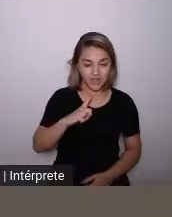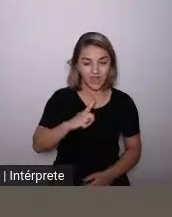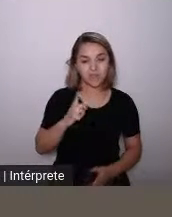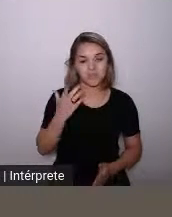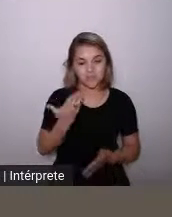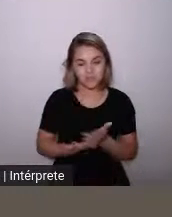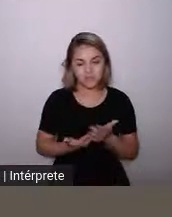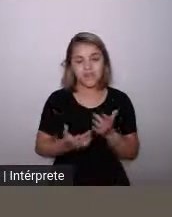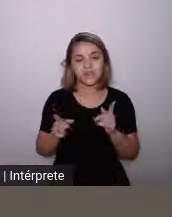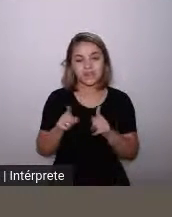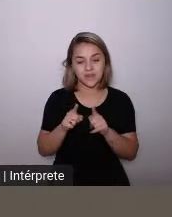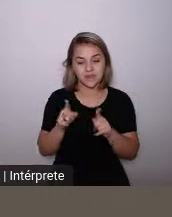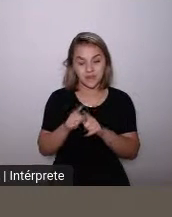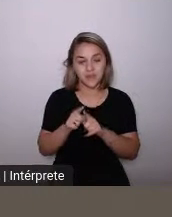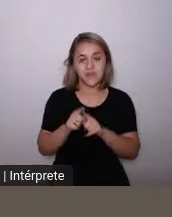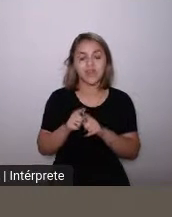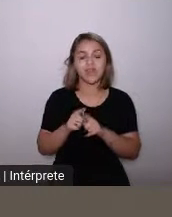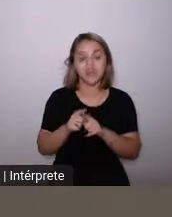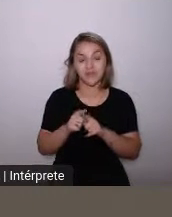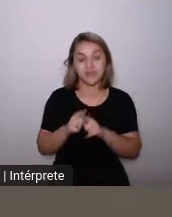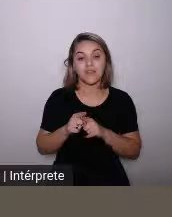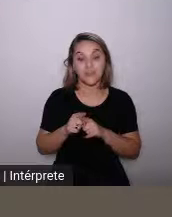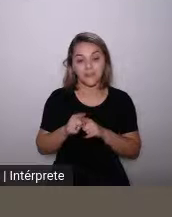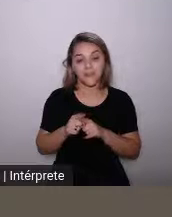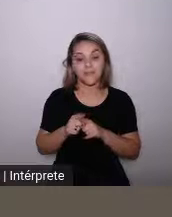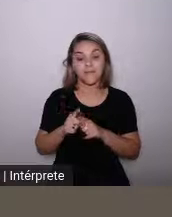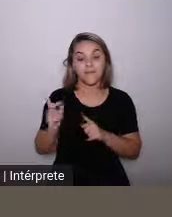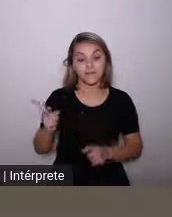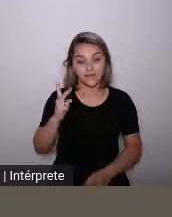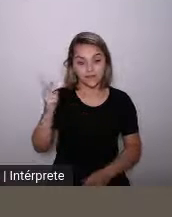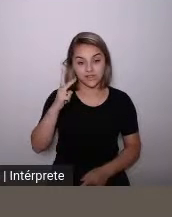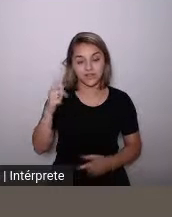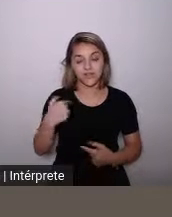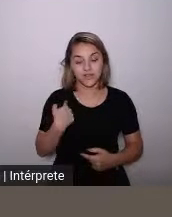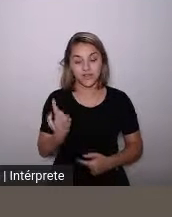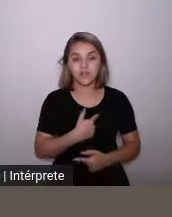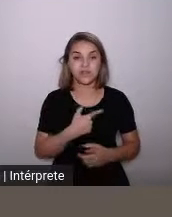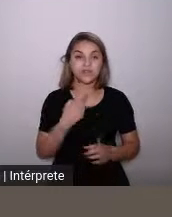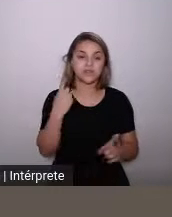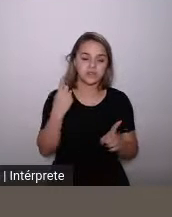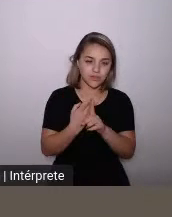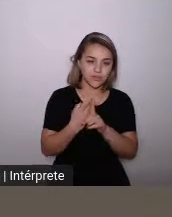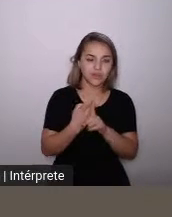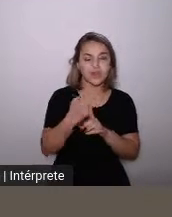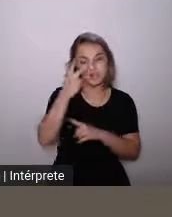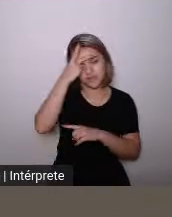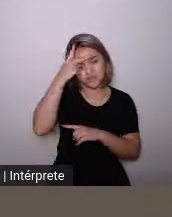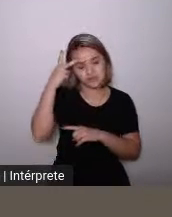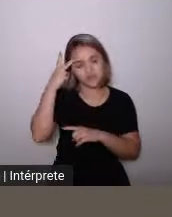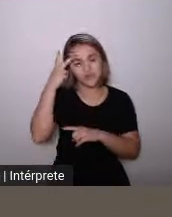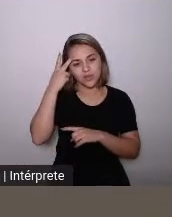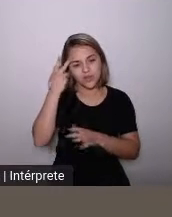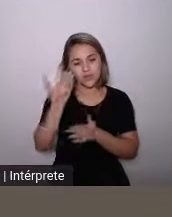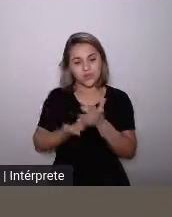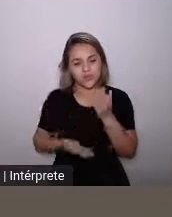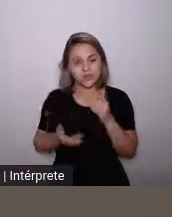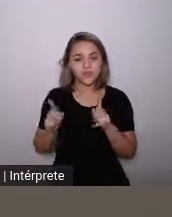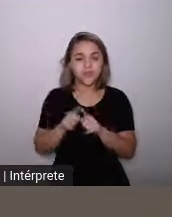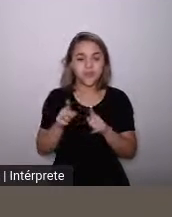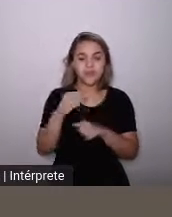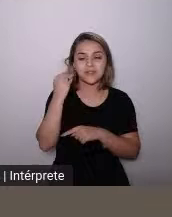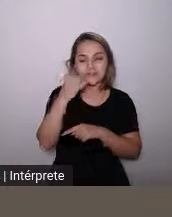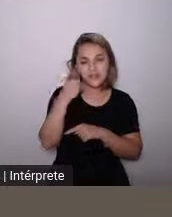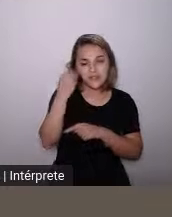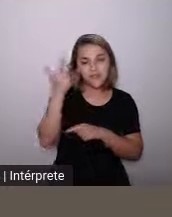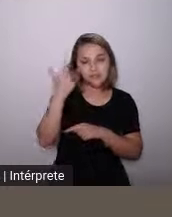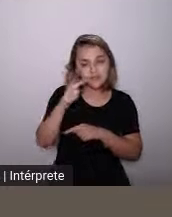liquidação. O que acreditamos poder também encontrar, tanto nos herdeiros decaídos, quanto numa experiência dandy, que constitui muito